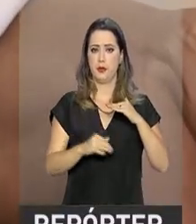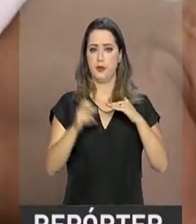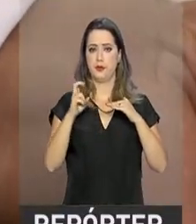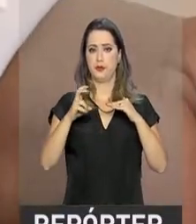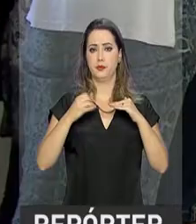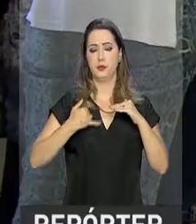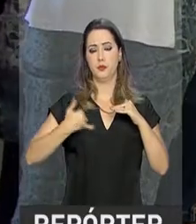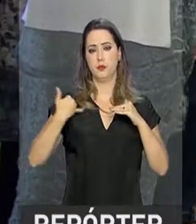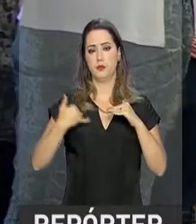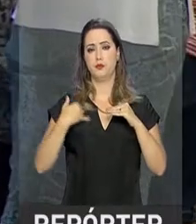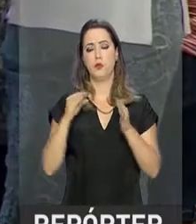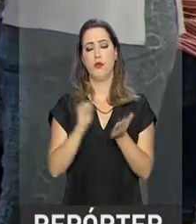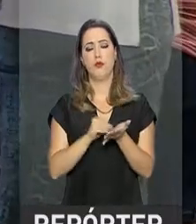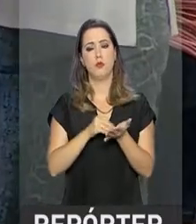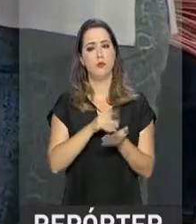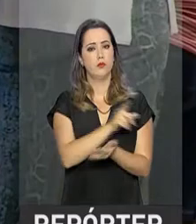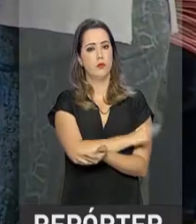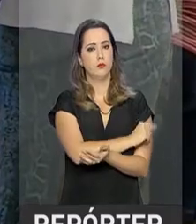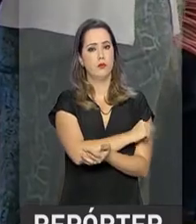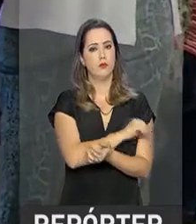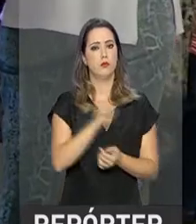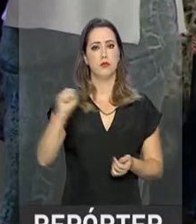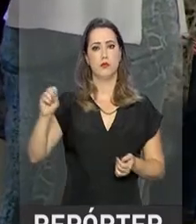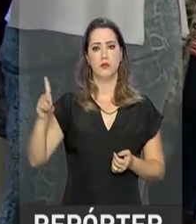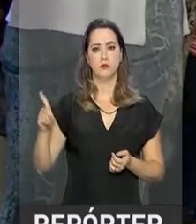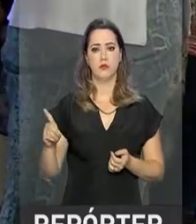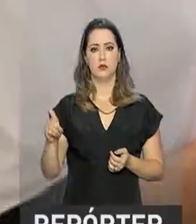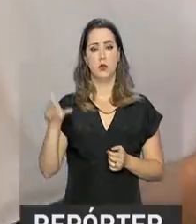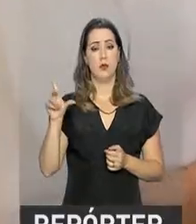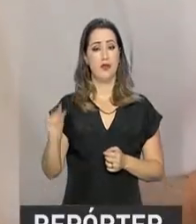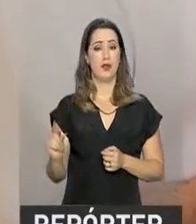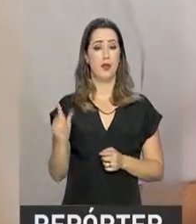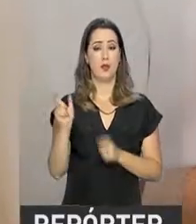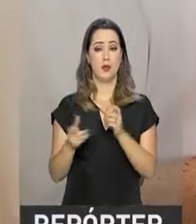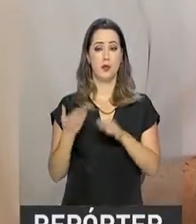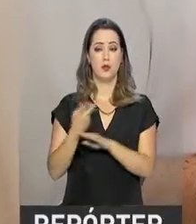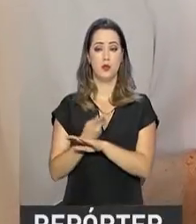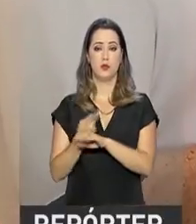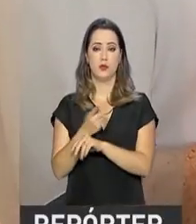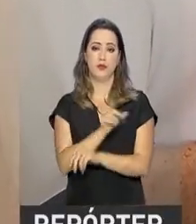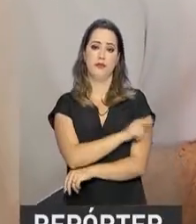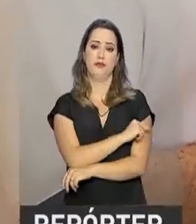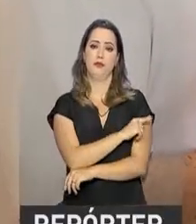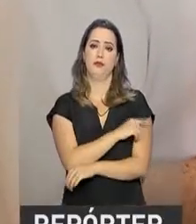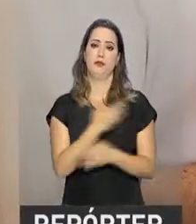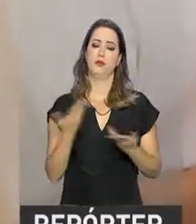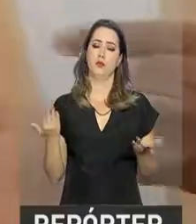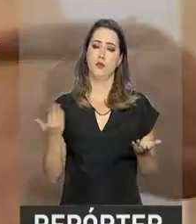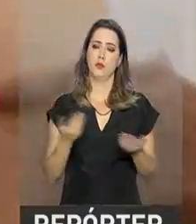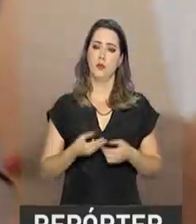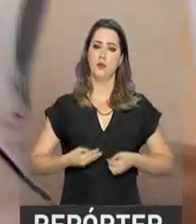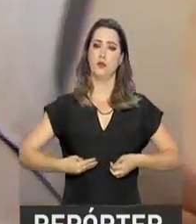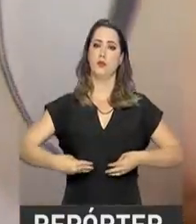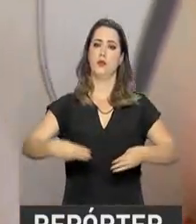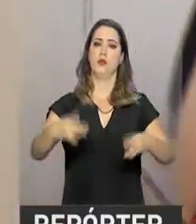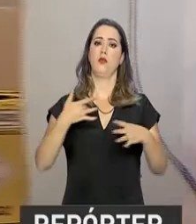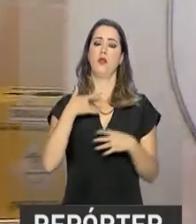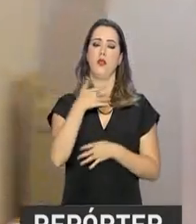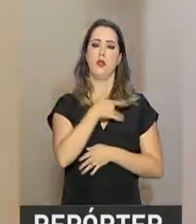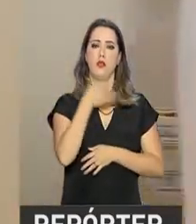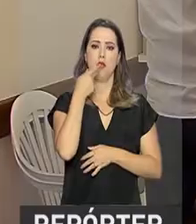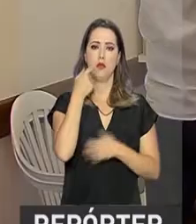vacina a região sudeste é a que tem a menor cobertura vacinal até o momento o ministério da saúde reforça a necessidade